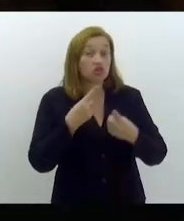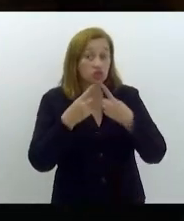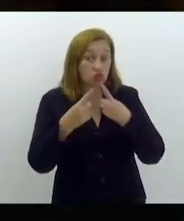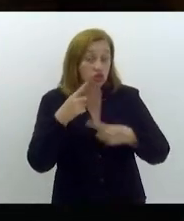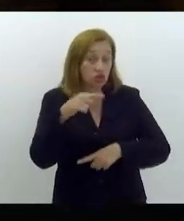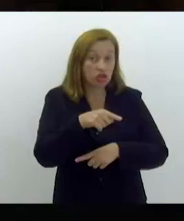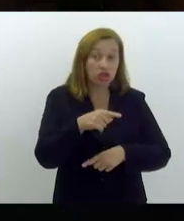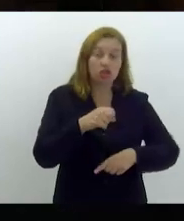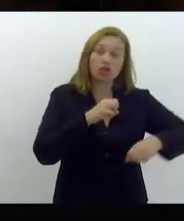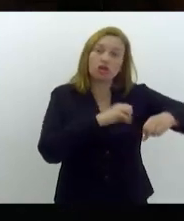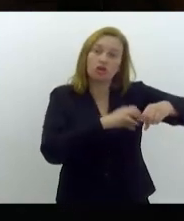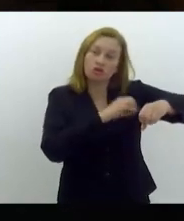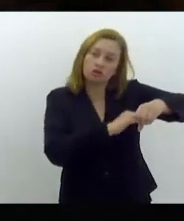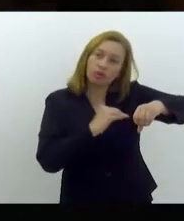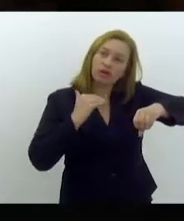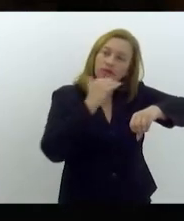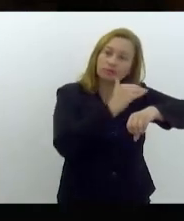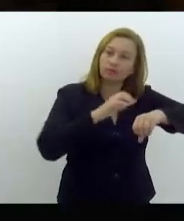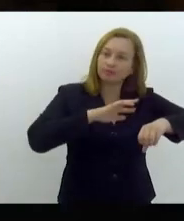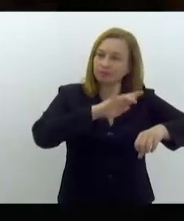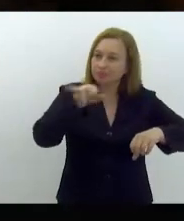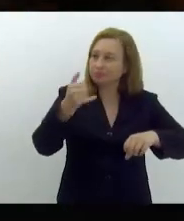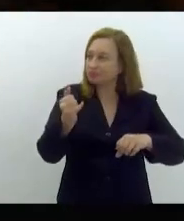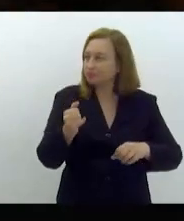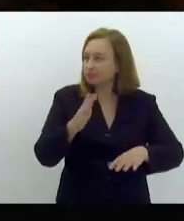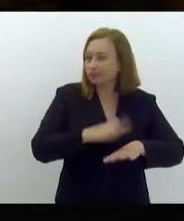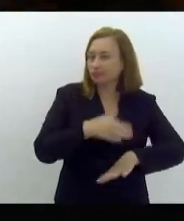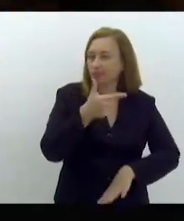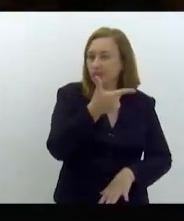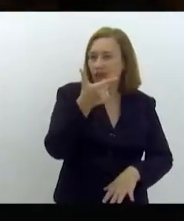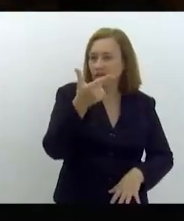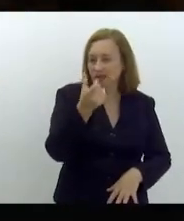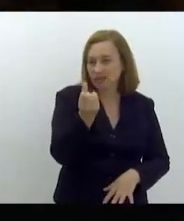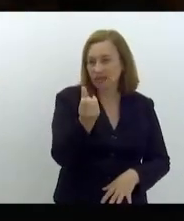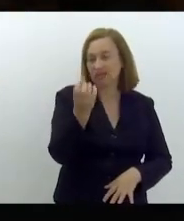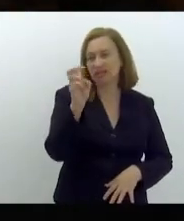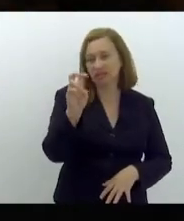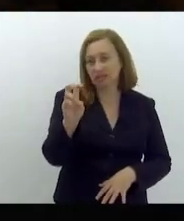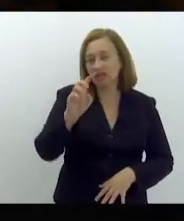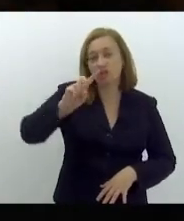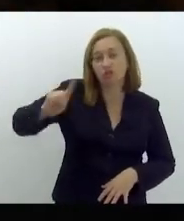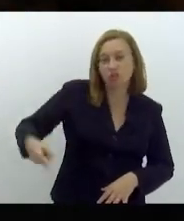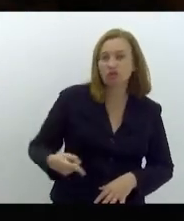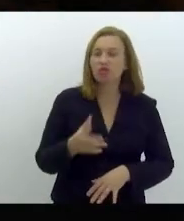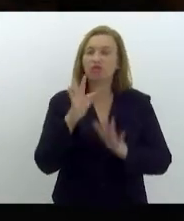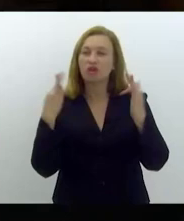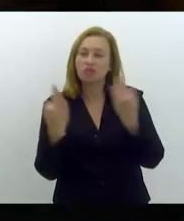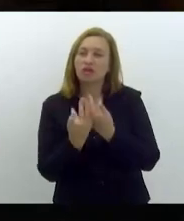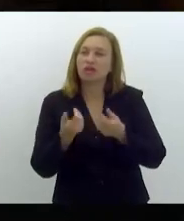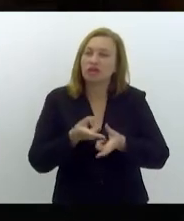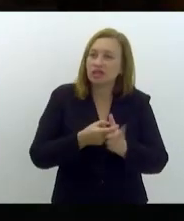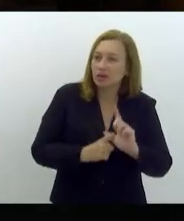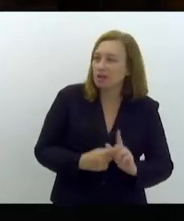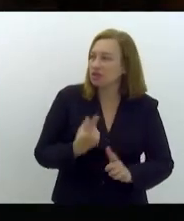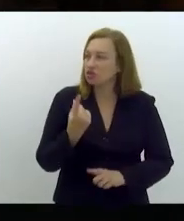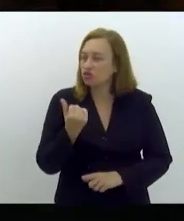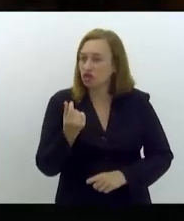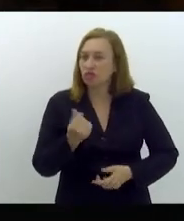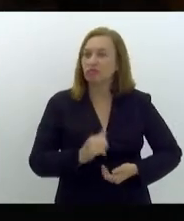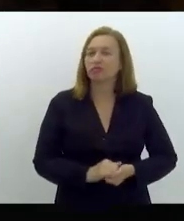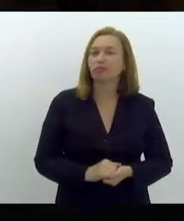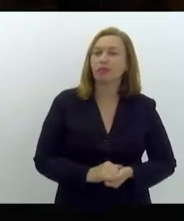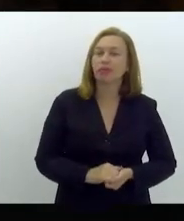é que o superej que foi retirado de mais de 65 mil famílias que dependia exatamente desse recurso